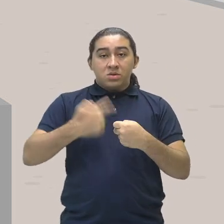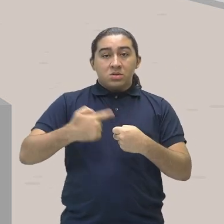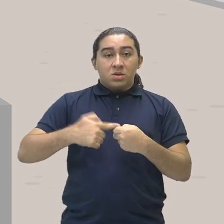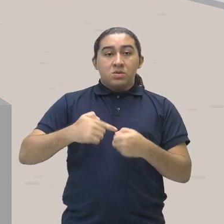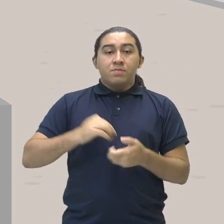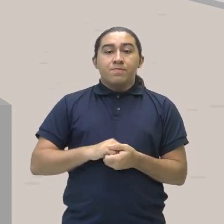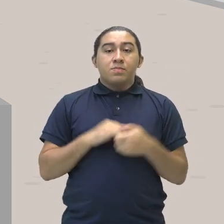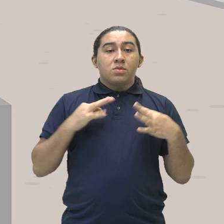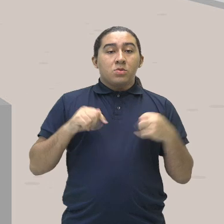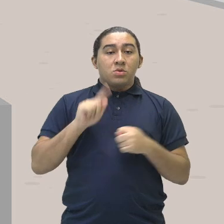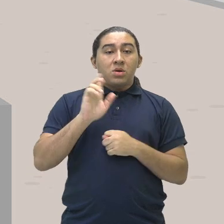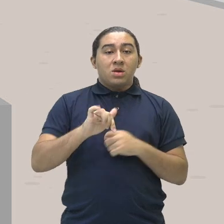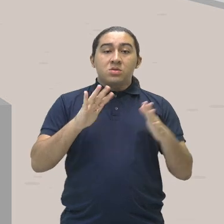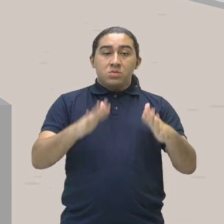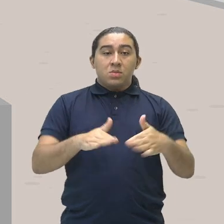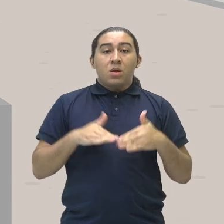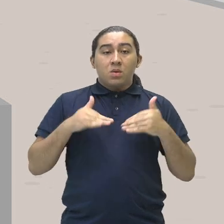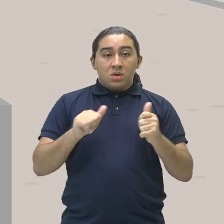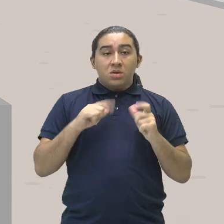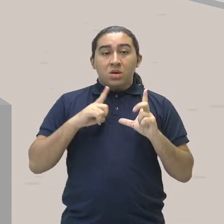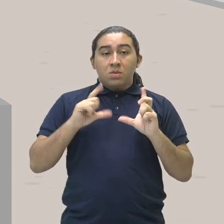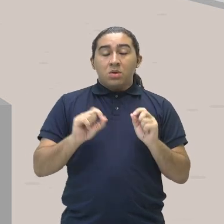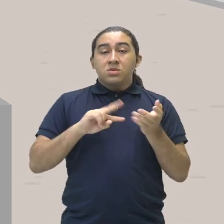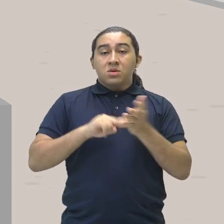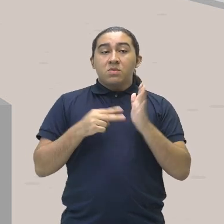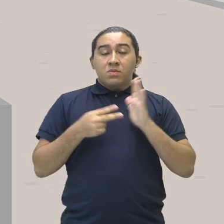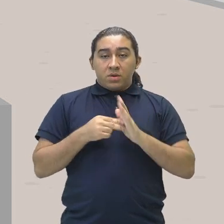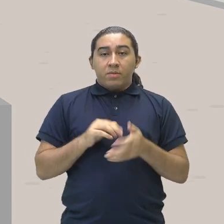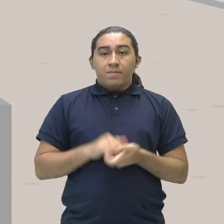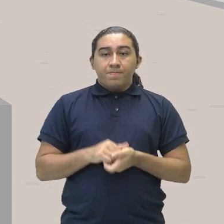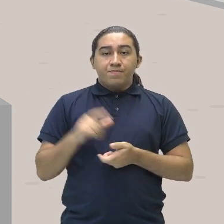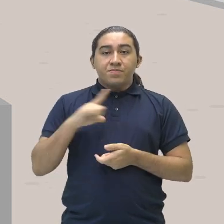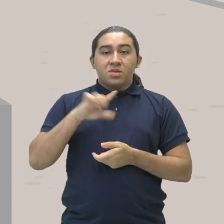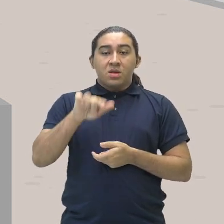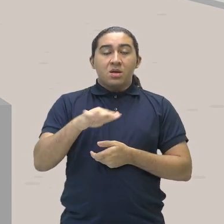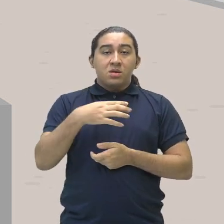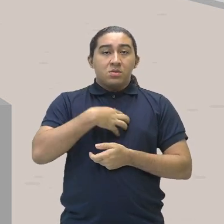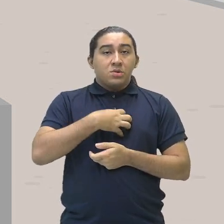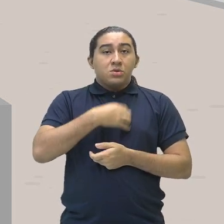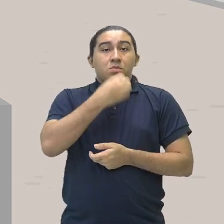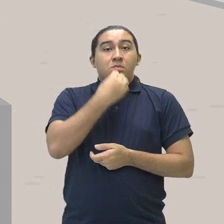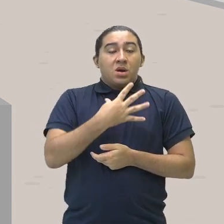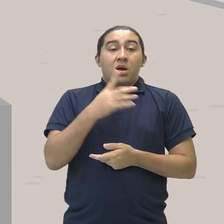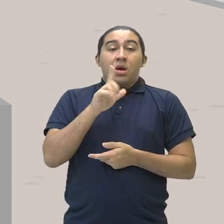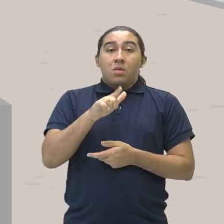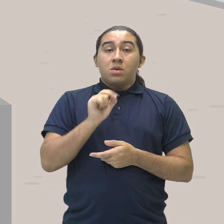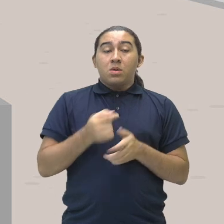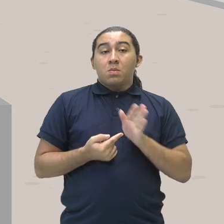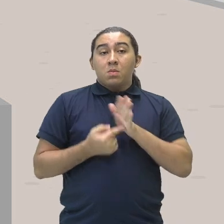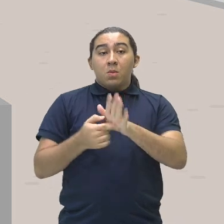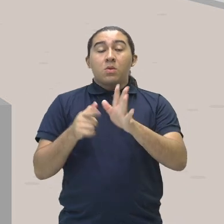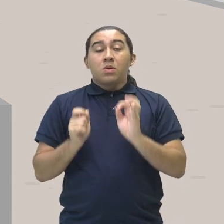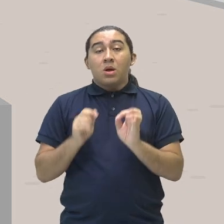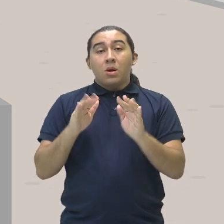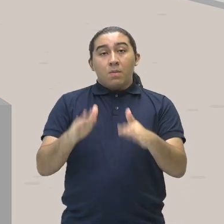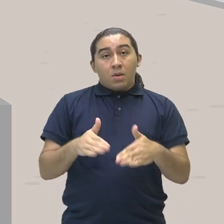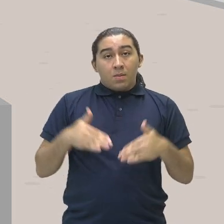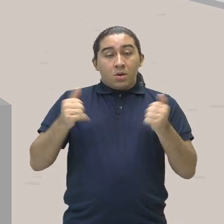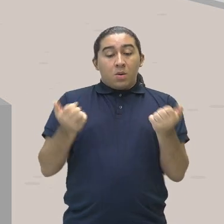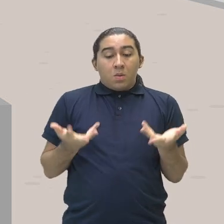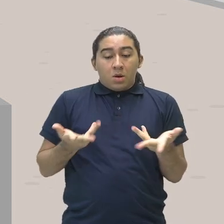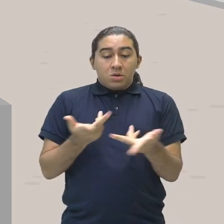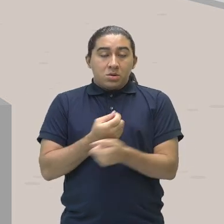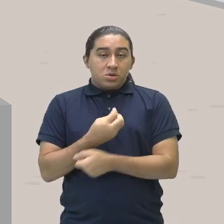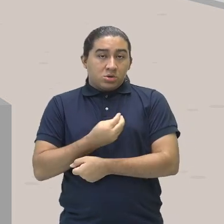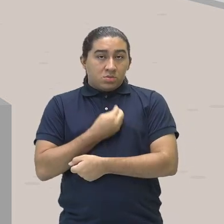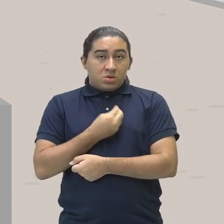essas melhorias, elas vão trazer, além desse bem-estar, vão proporcionar uma melhor qualidade de